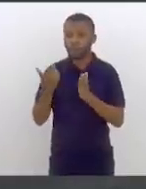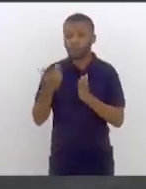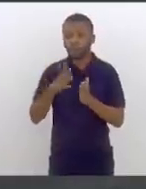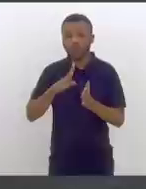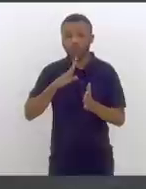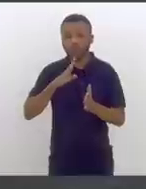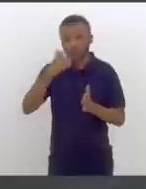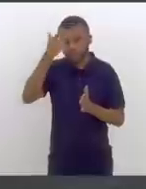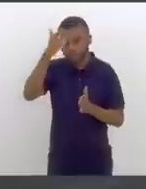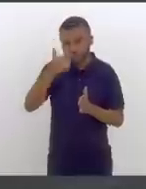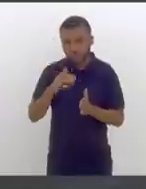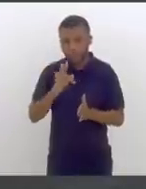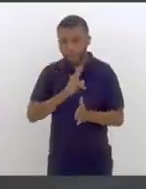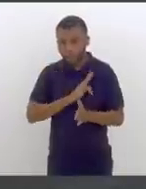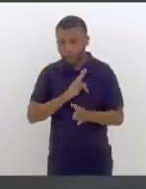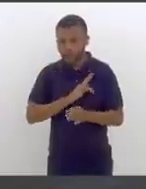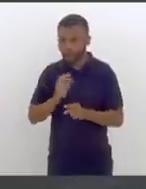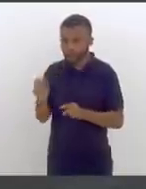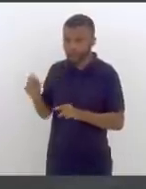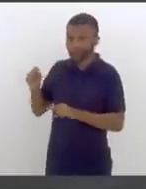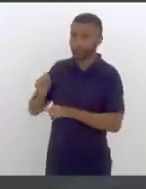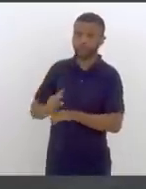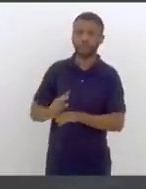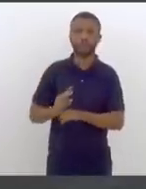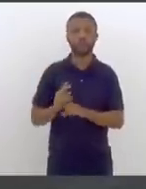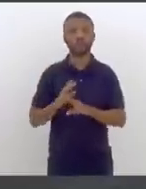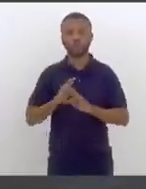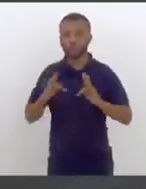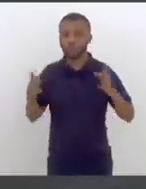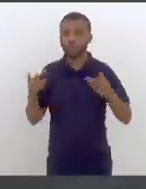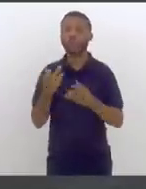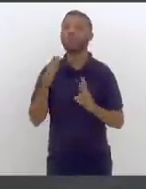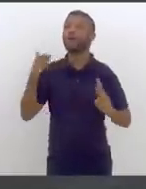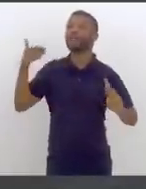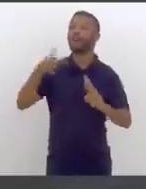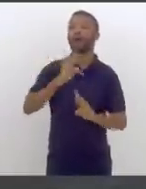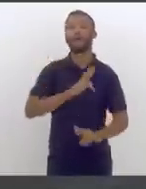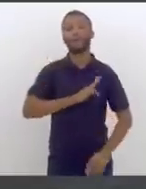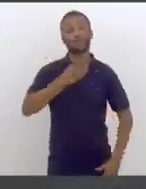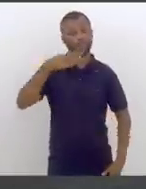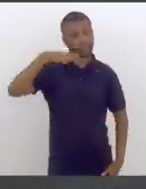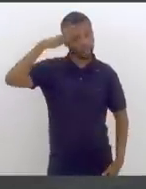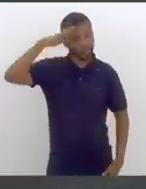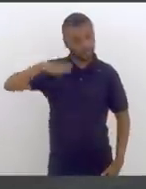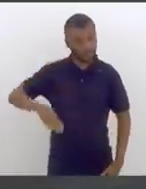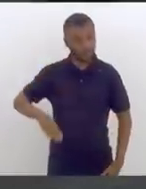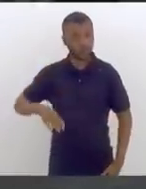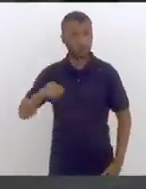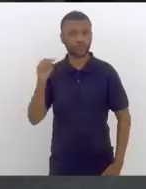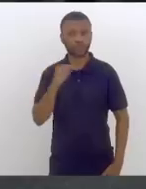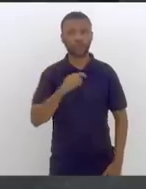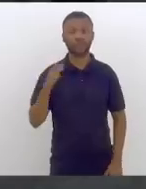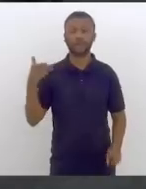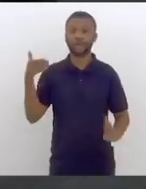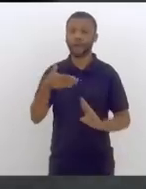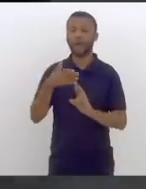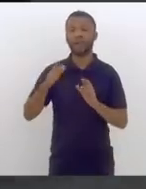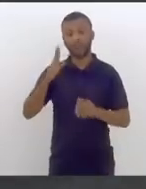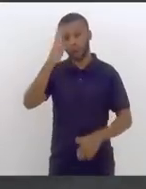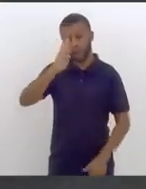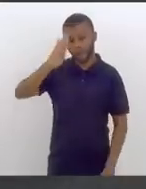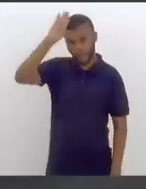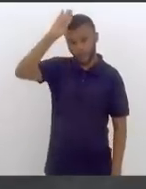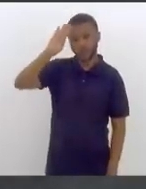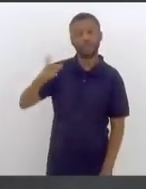meu coelho que eu me conheça como policial militar tudo que se refere a polícia militar recebe e se refere corpo de bombeiro